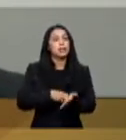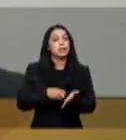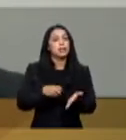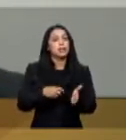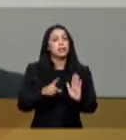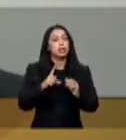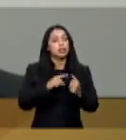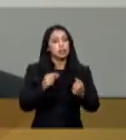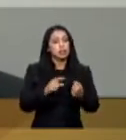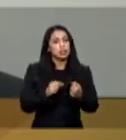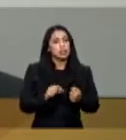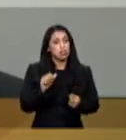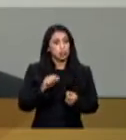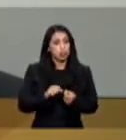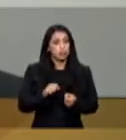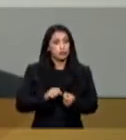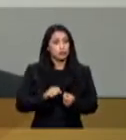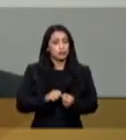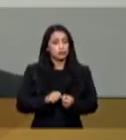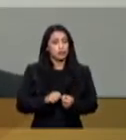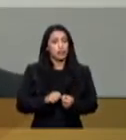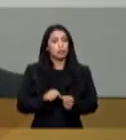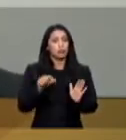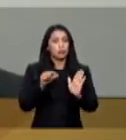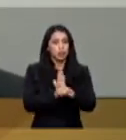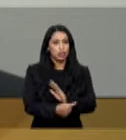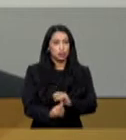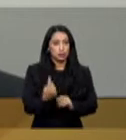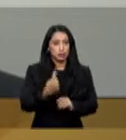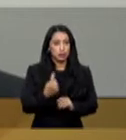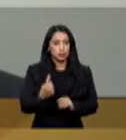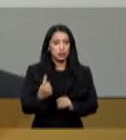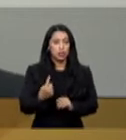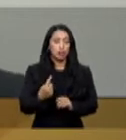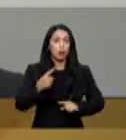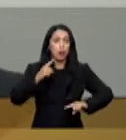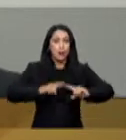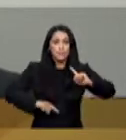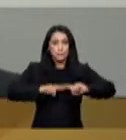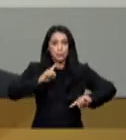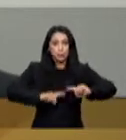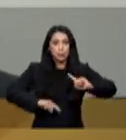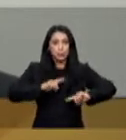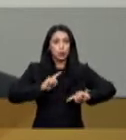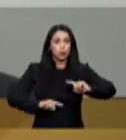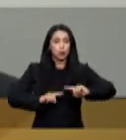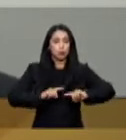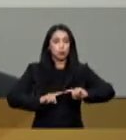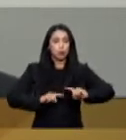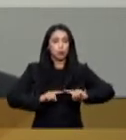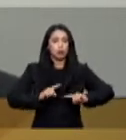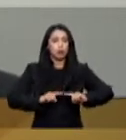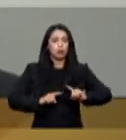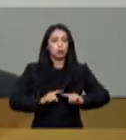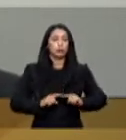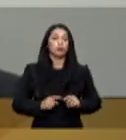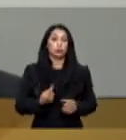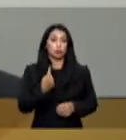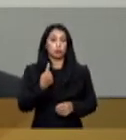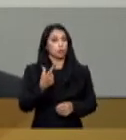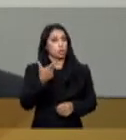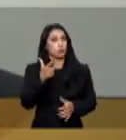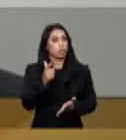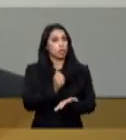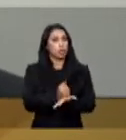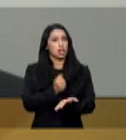pratica as ações previstas no parágrafo 1º em relação a produtos em quaisquer das seguintes condições. 1. Sem